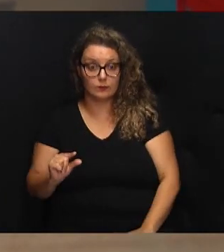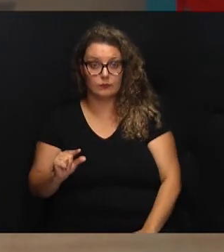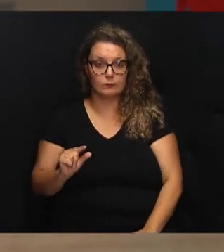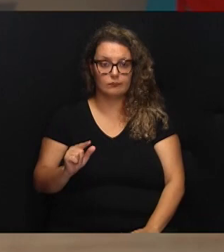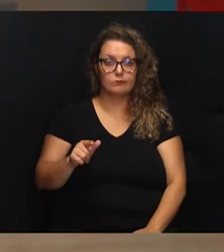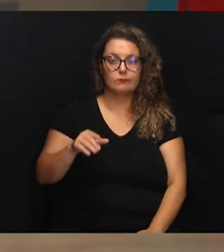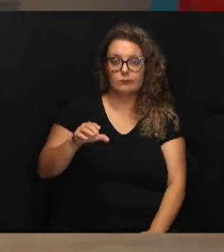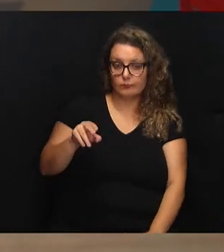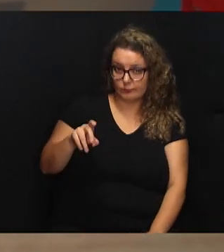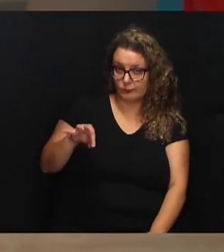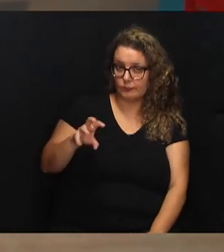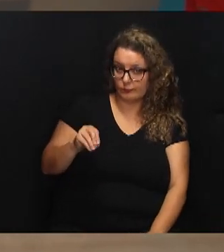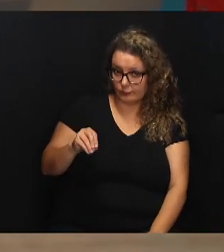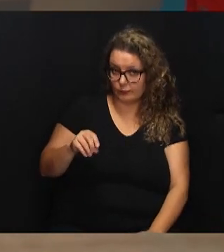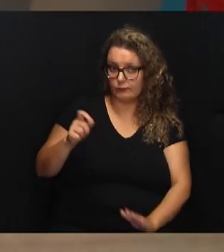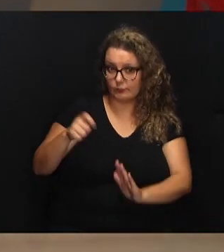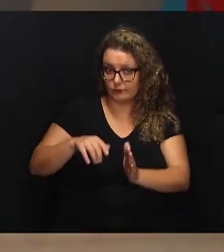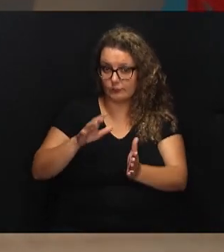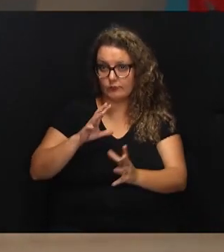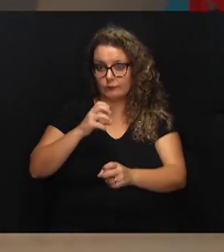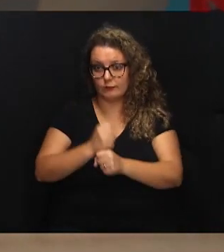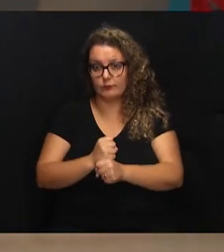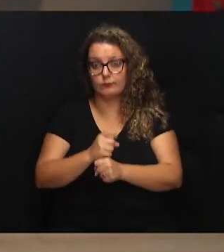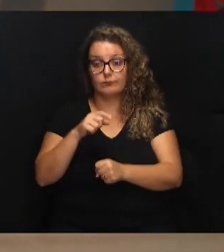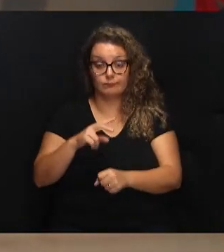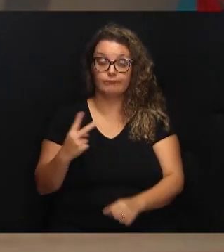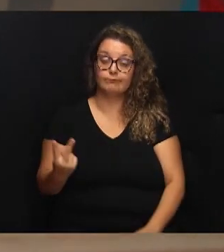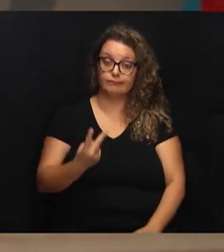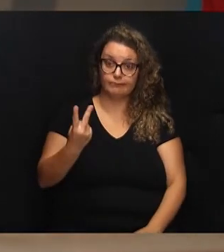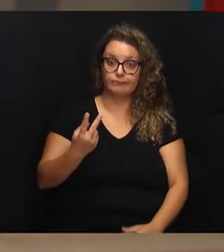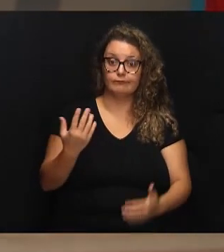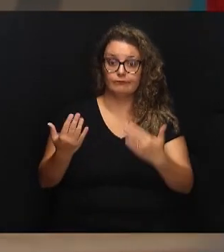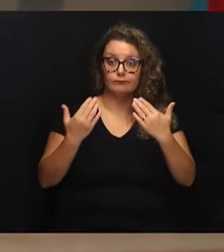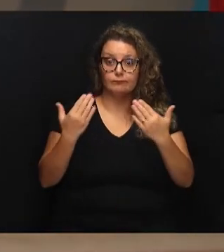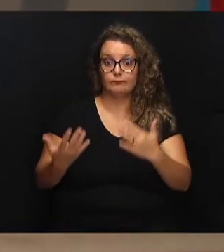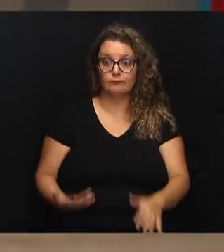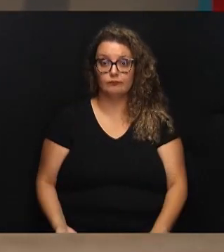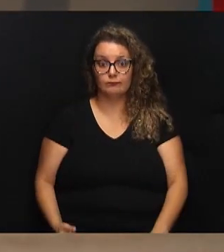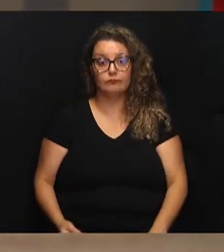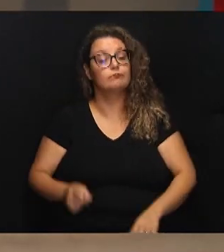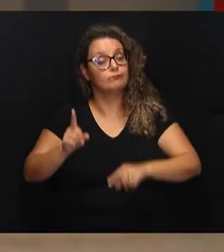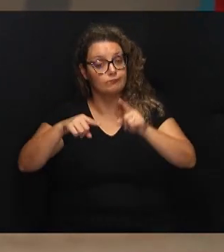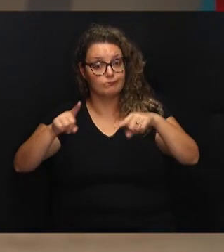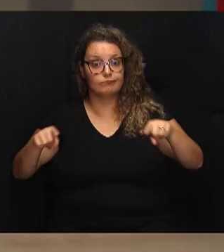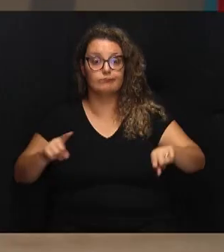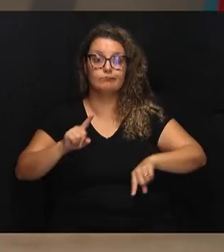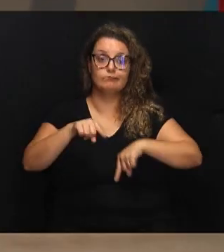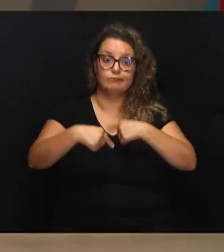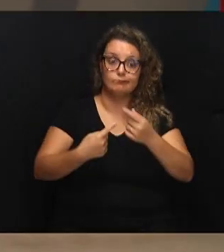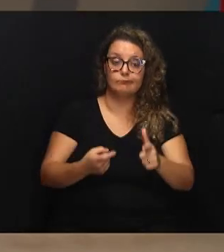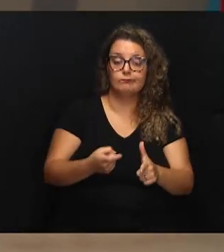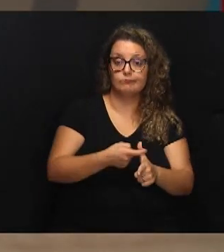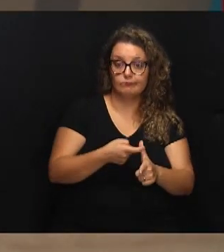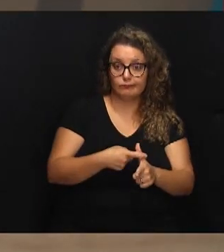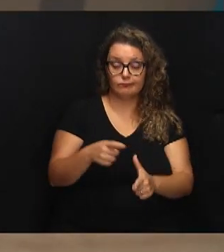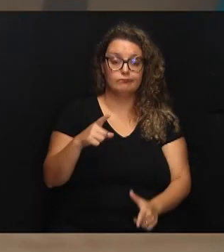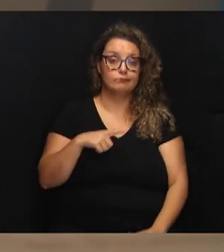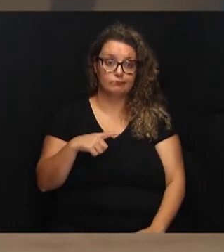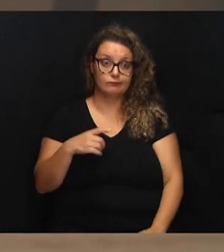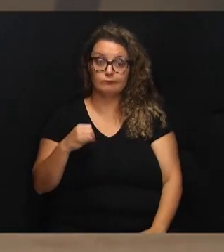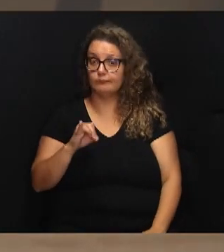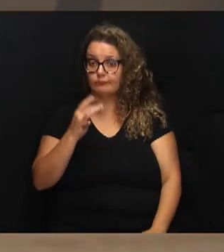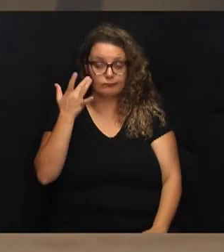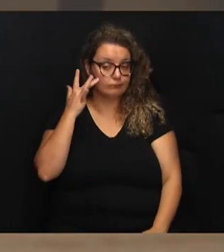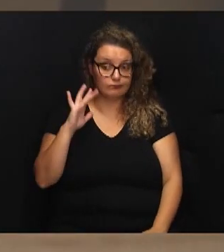custo efetivo total vai estar esse valor. E aí ele precisa comparar a mesma variável com outras dívidas que ele tem. Né? Se ele não